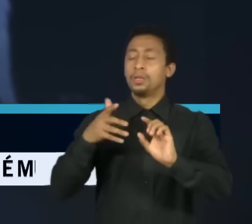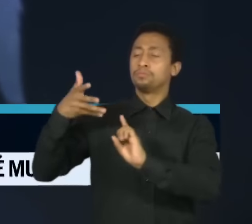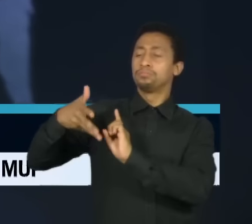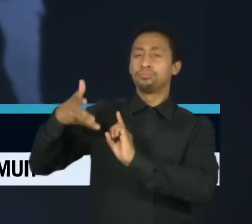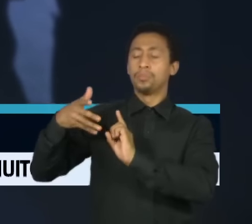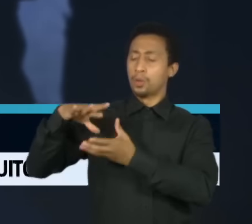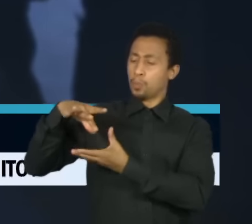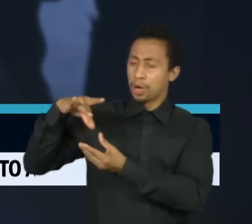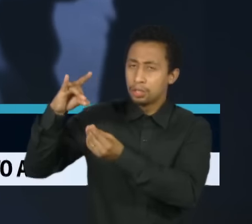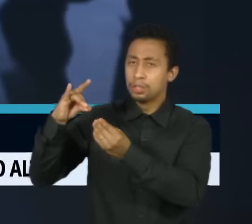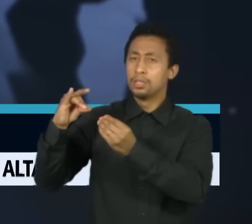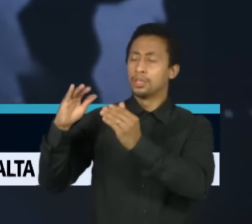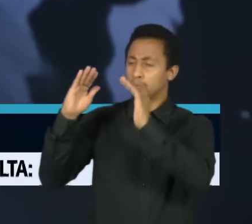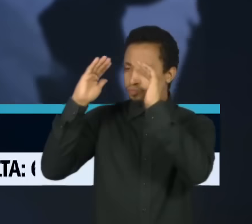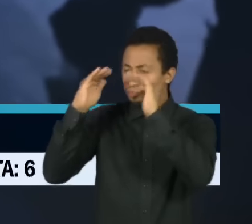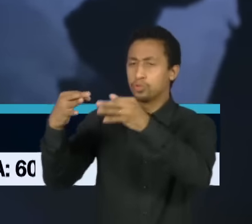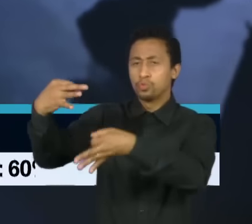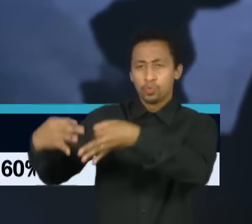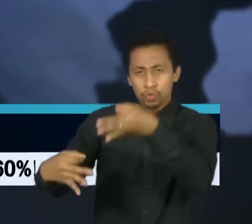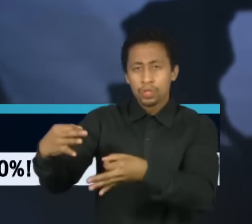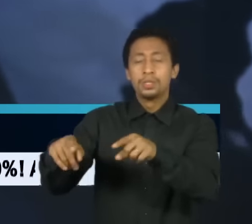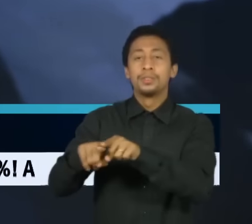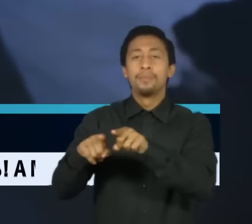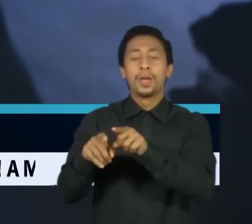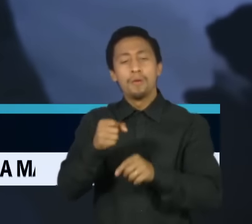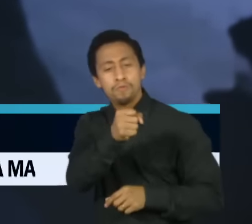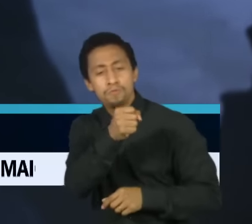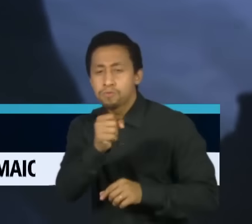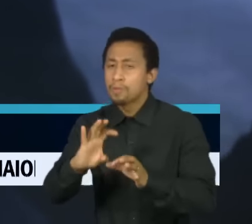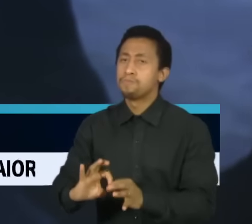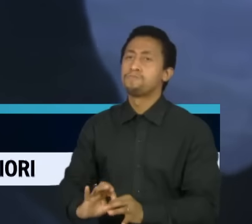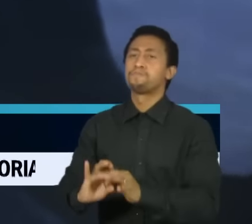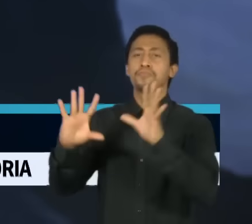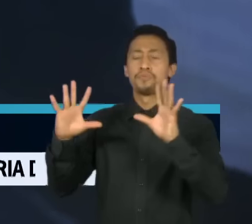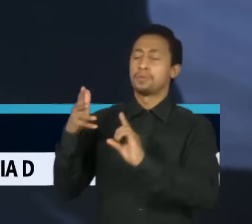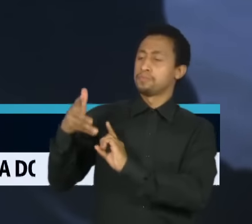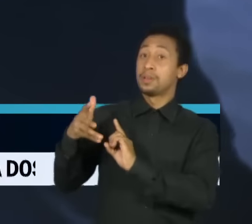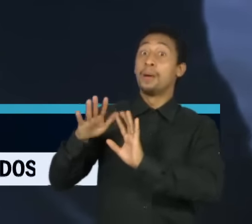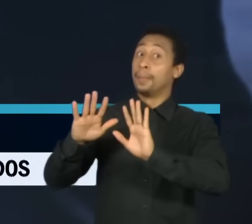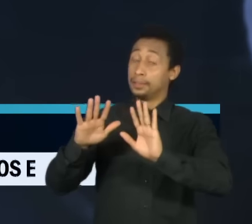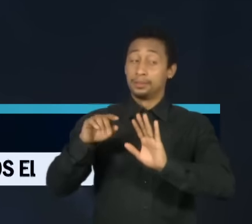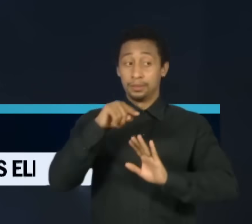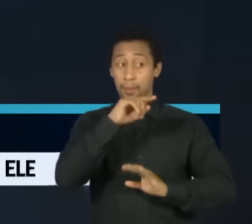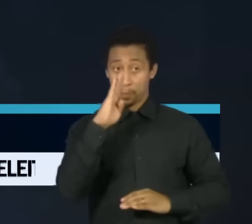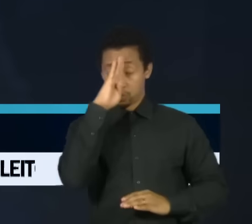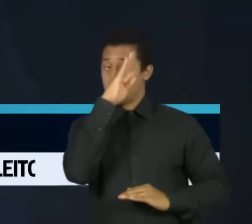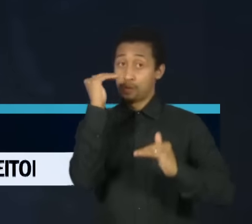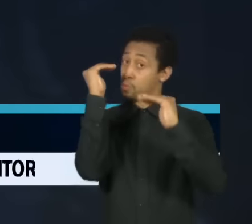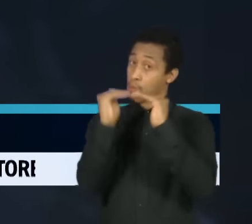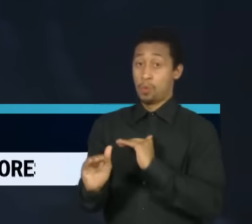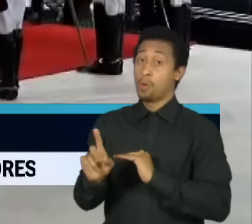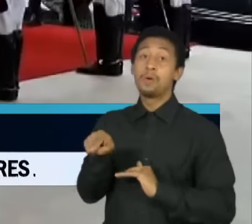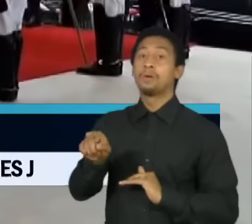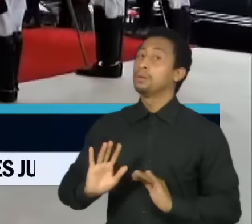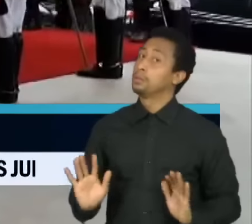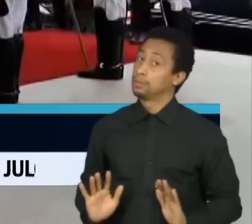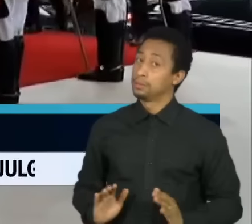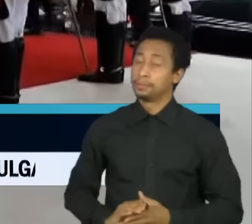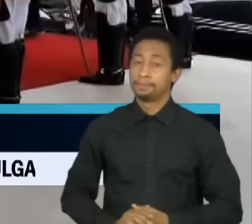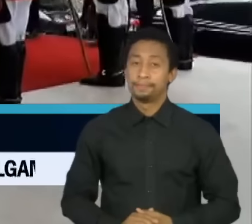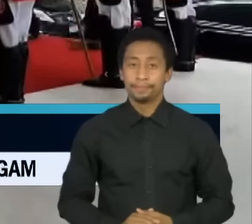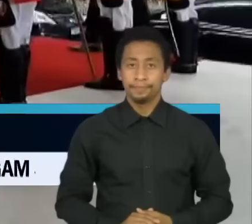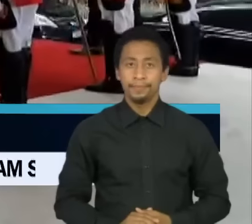e a liberdade de imprensa, pautas que são, no mínimo, controversas para o seu ex-chefe, o presidente Jair Bolsonaro. Por